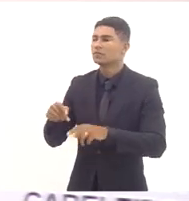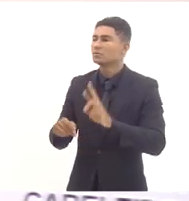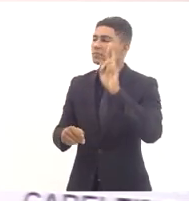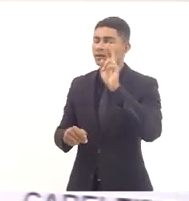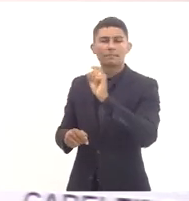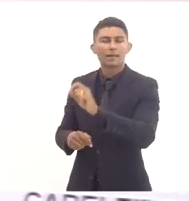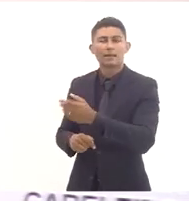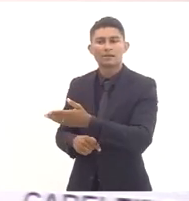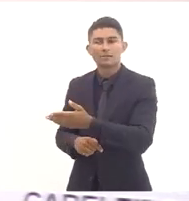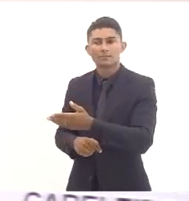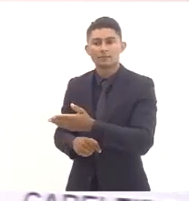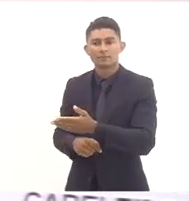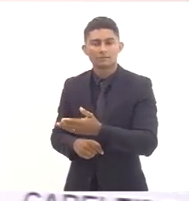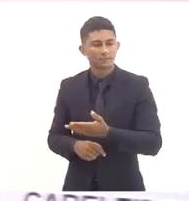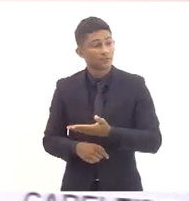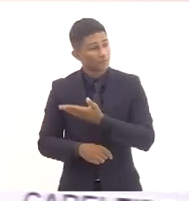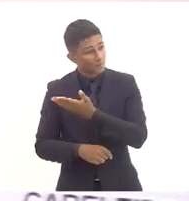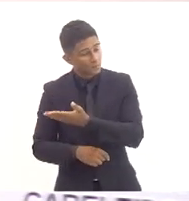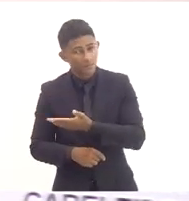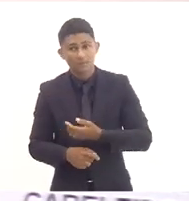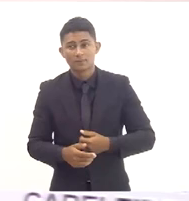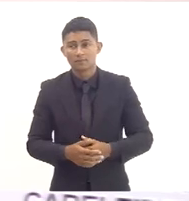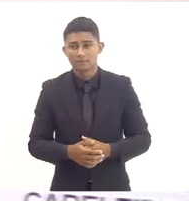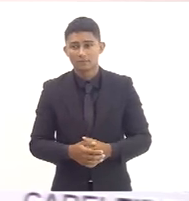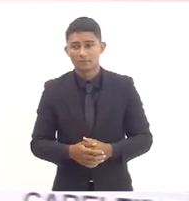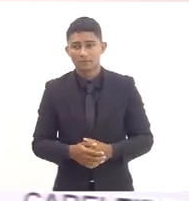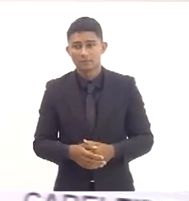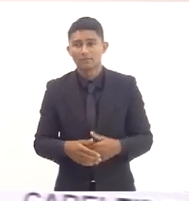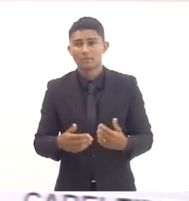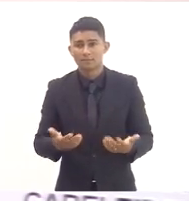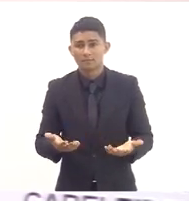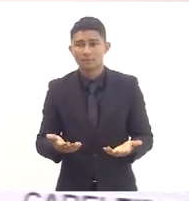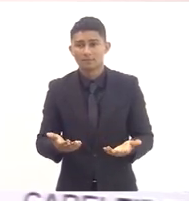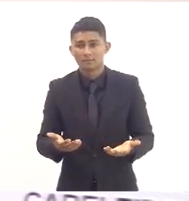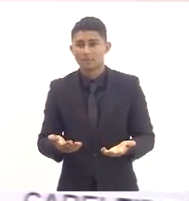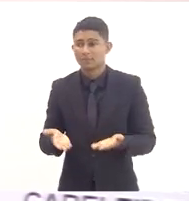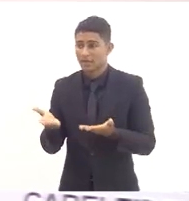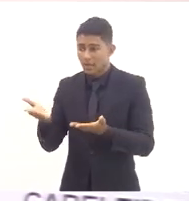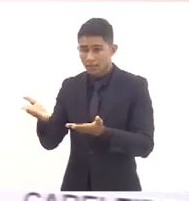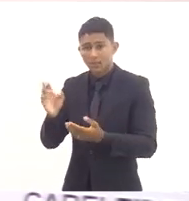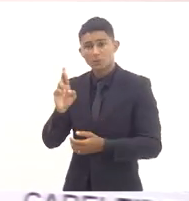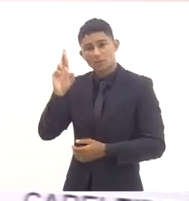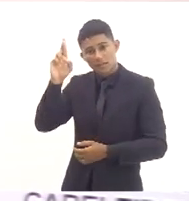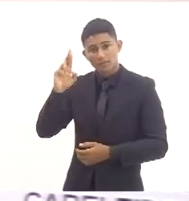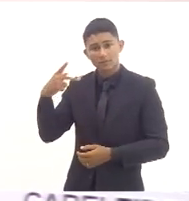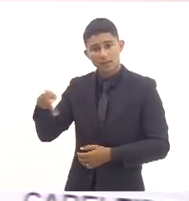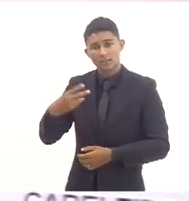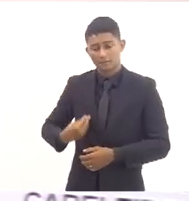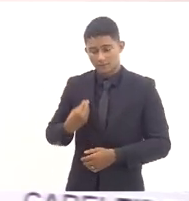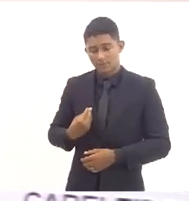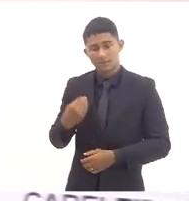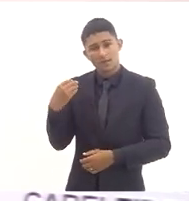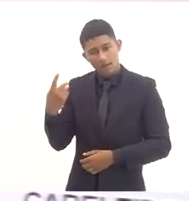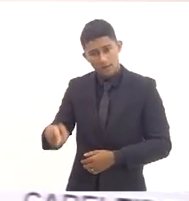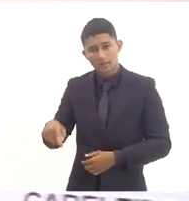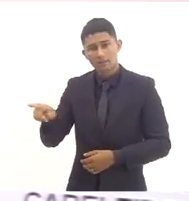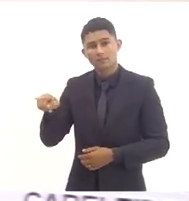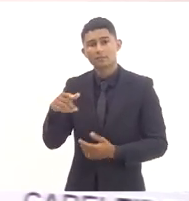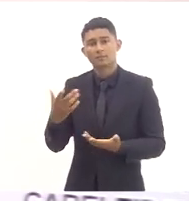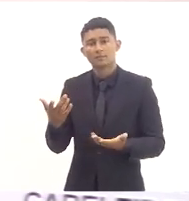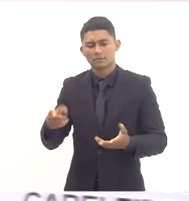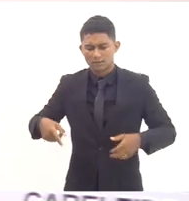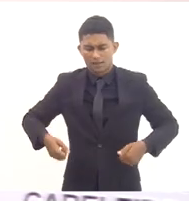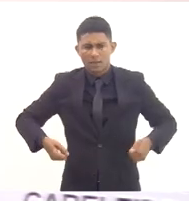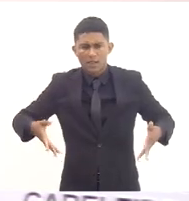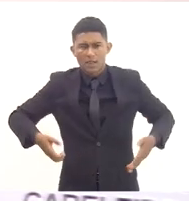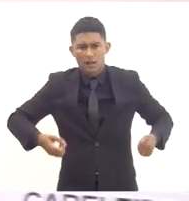os outros ela lamentavelmente talvez ela é responsável por ela mesmo e não é porque ele é